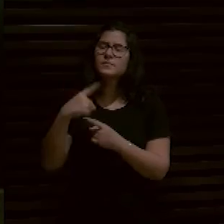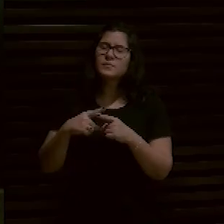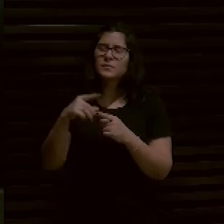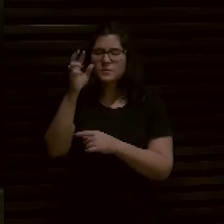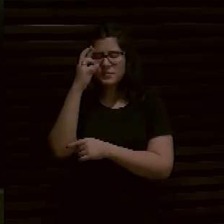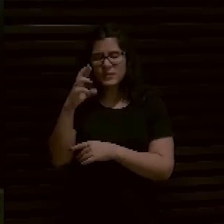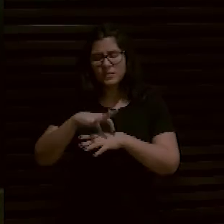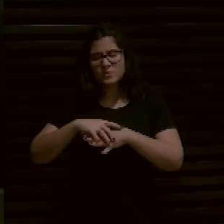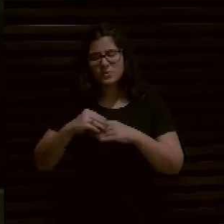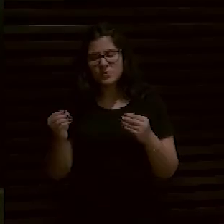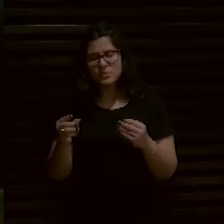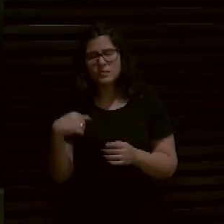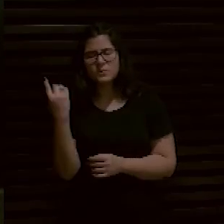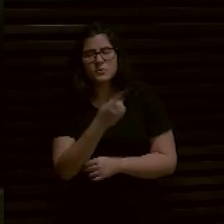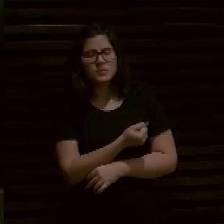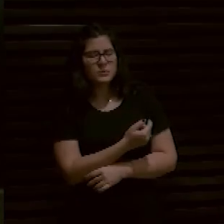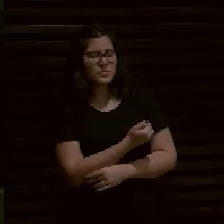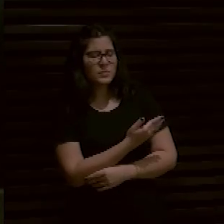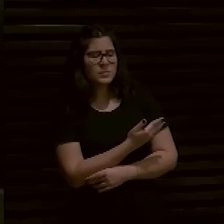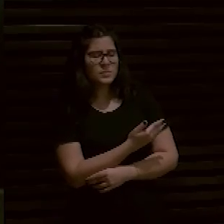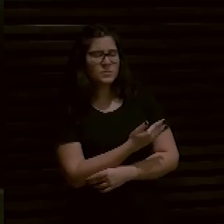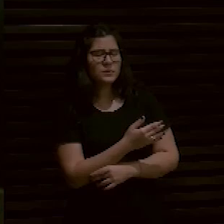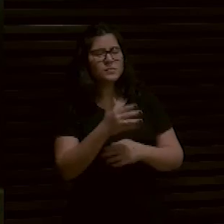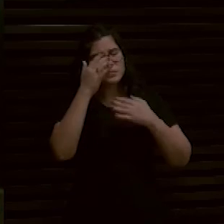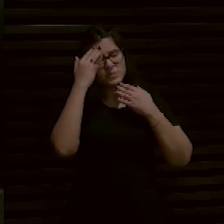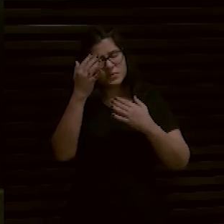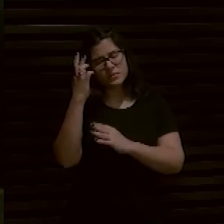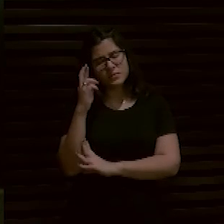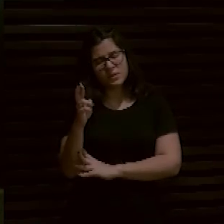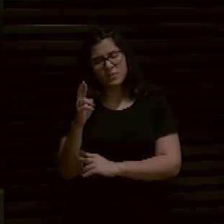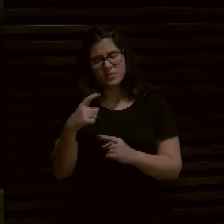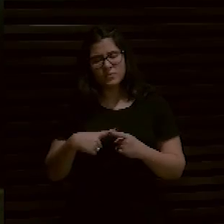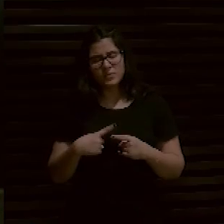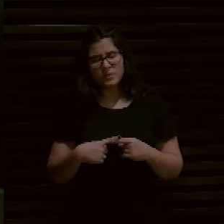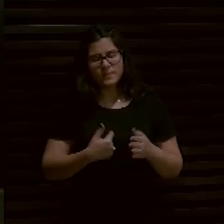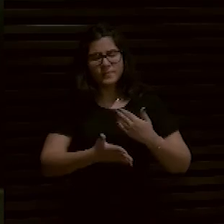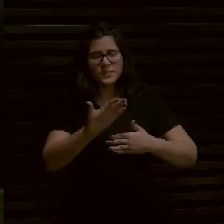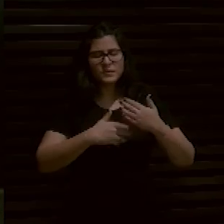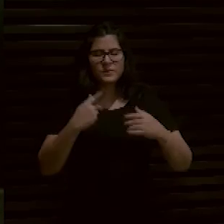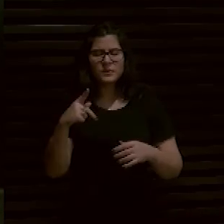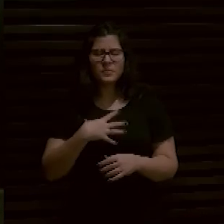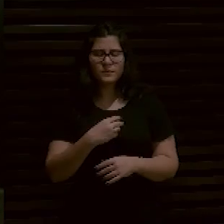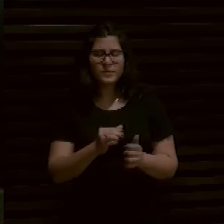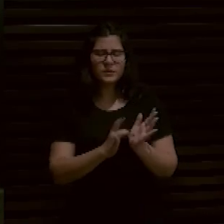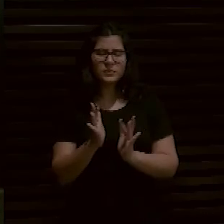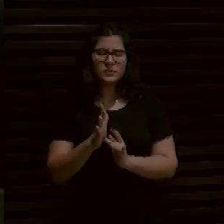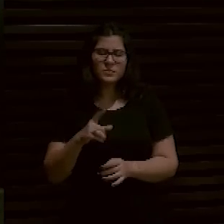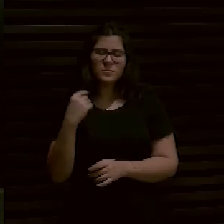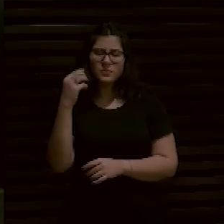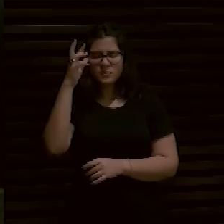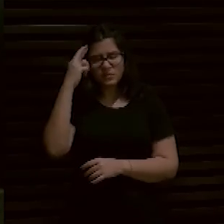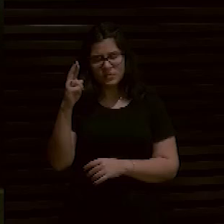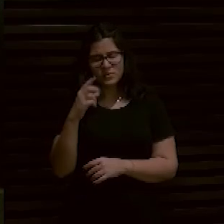cura os nossos corações, ó Deus. Obrigado, Senhor, porque por meio do Teu Filho Jesus, o Senhor nos